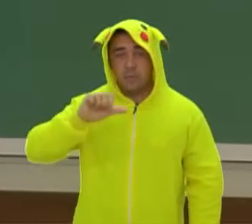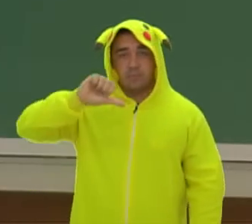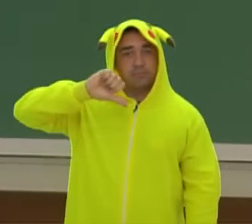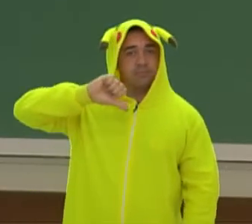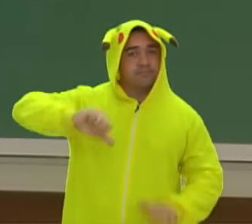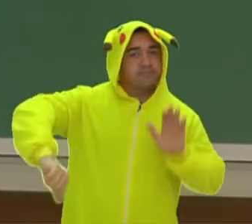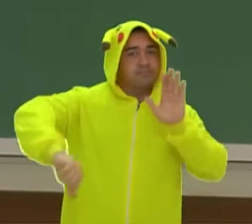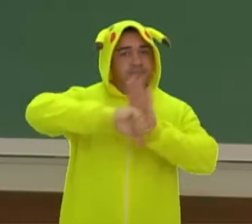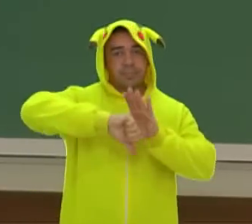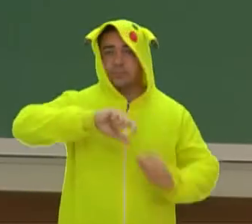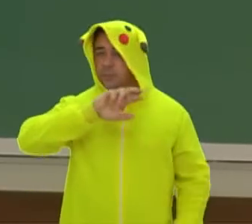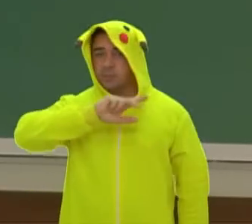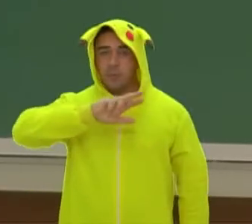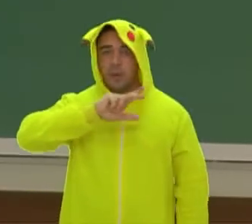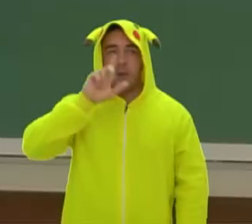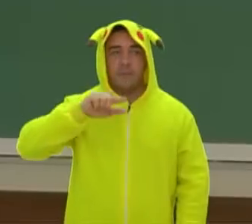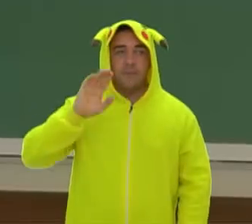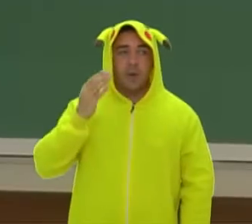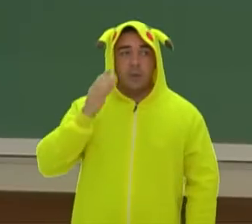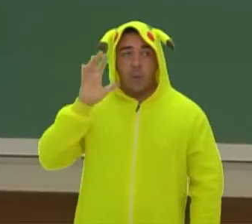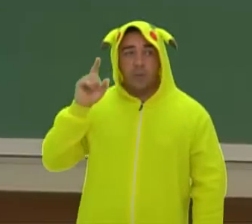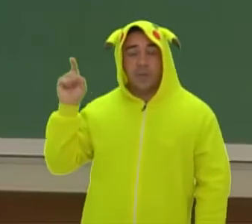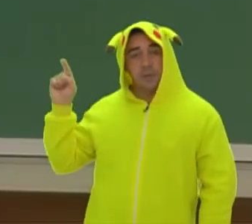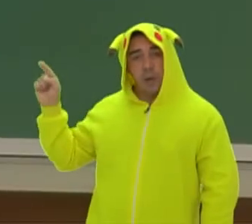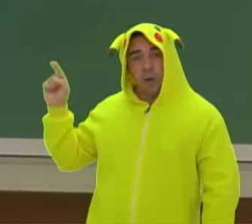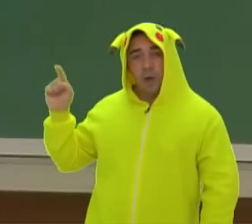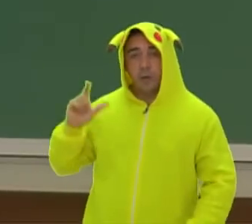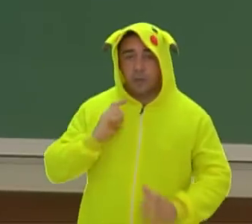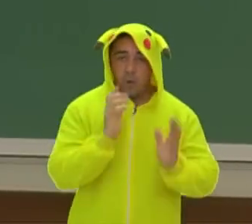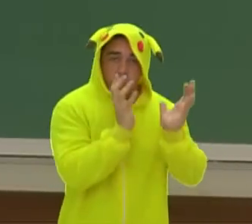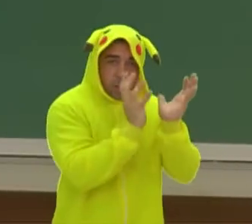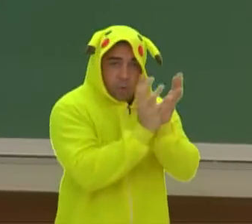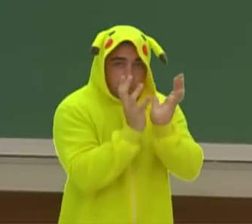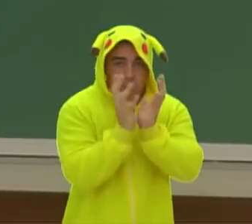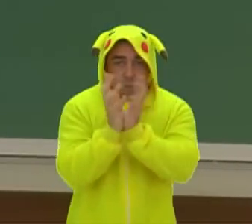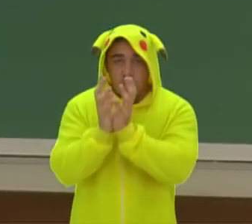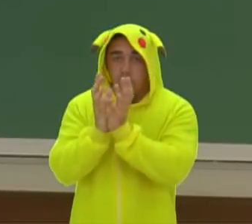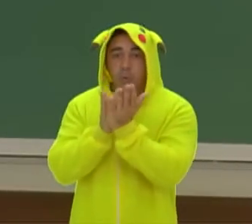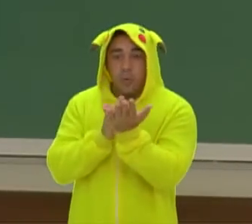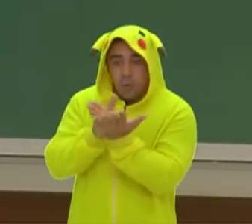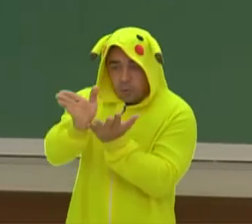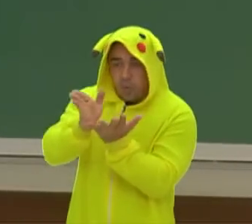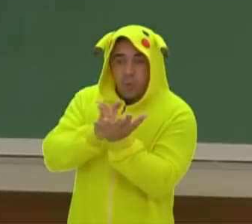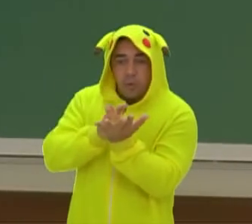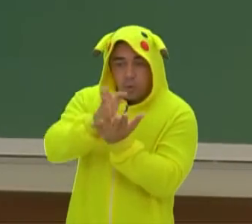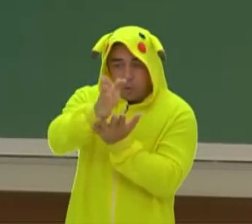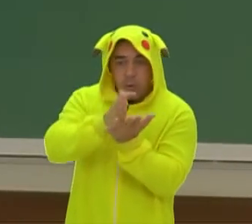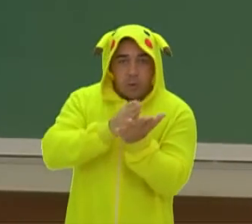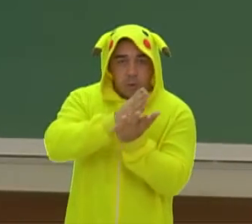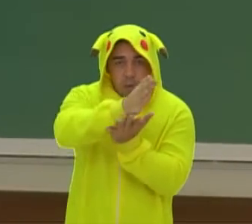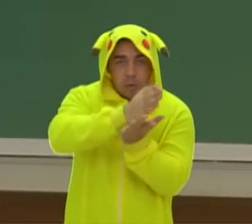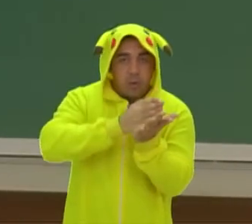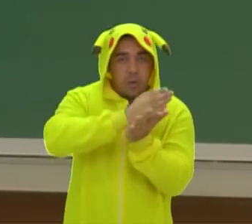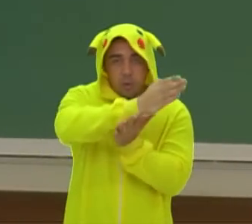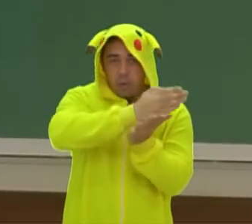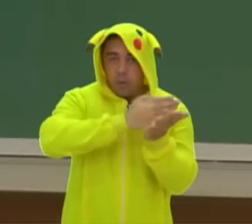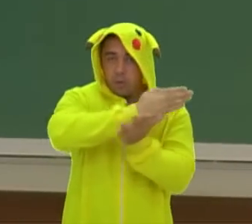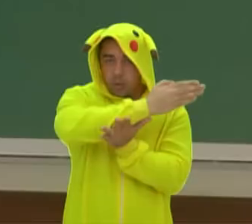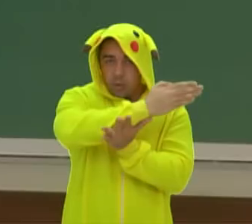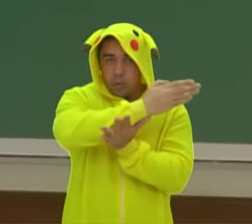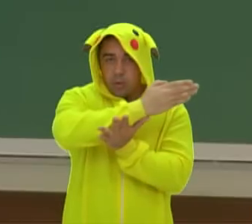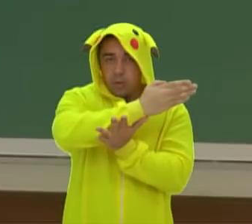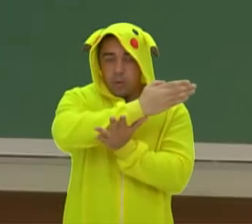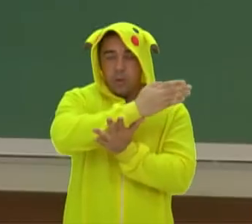é o de fato que acontece. O que de fato acontece é isso aqui, ó. É uma coisa ramificada, né? A gente falou na aula passada também